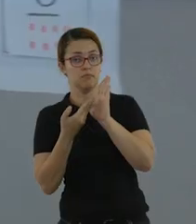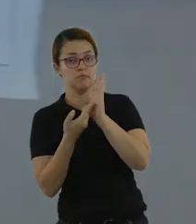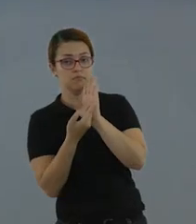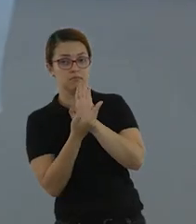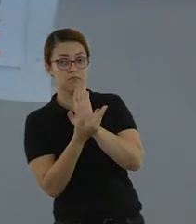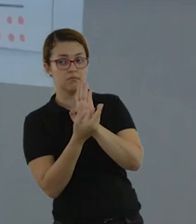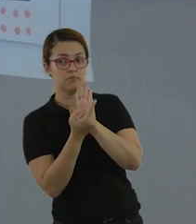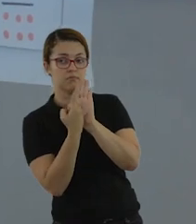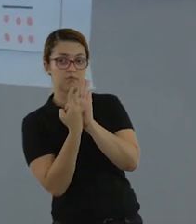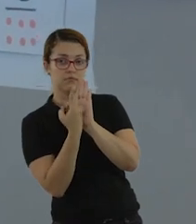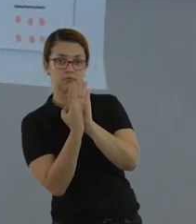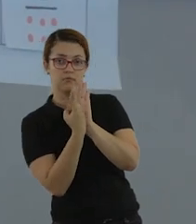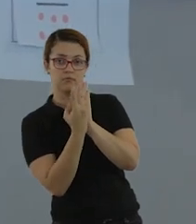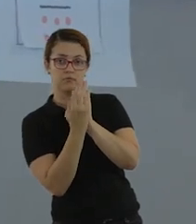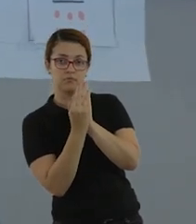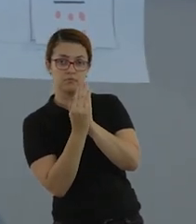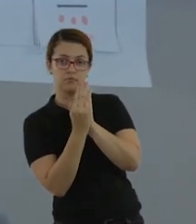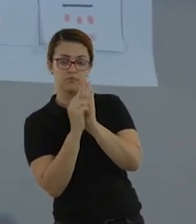Ele formou